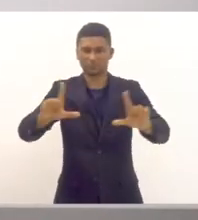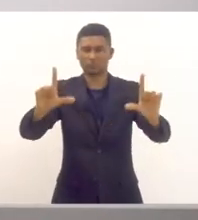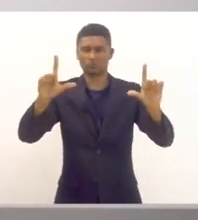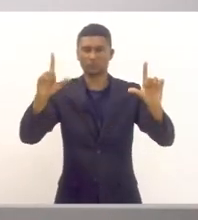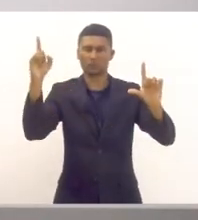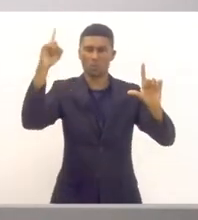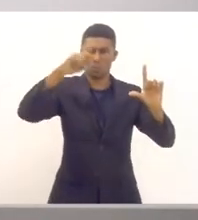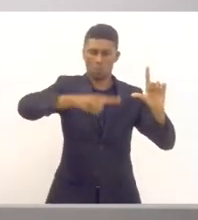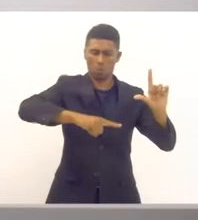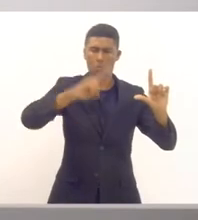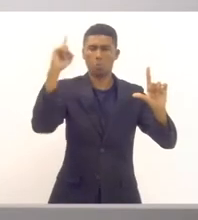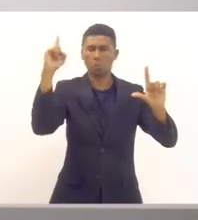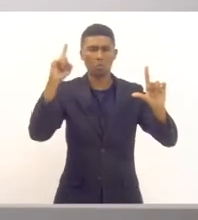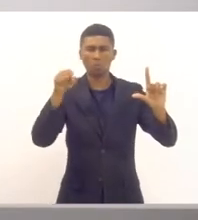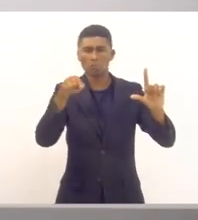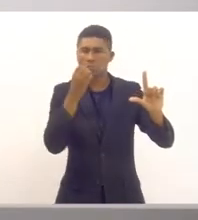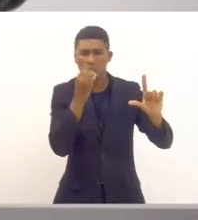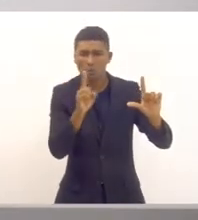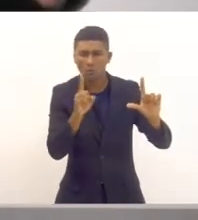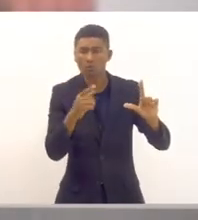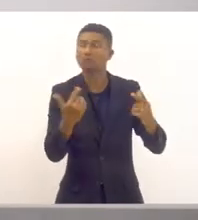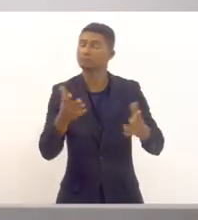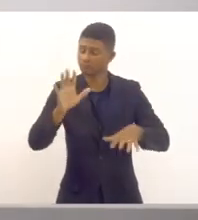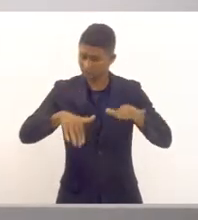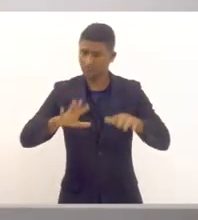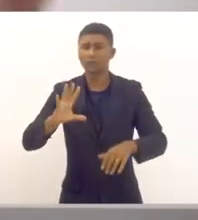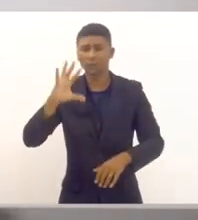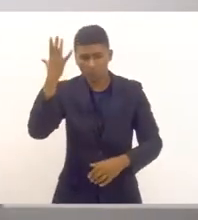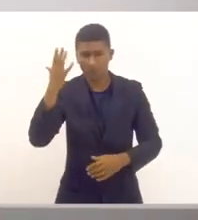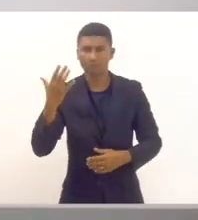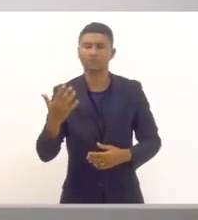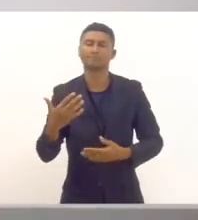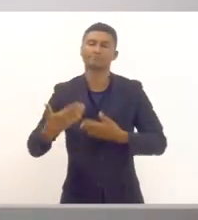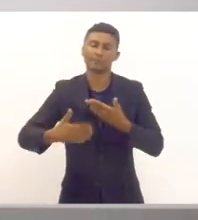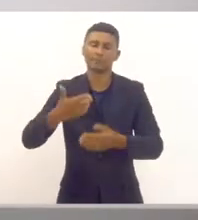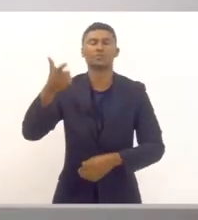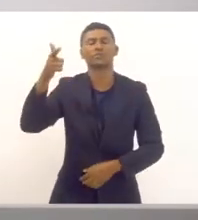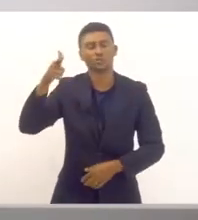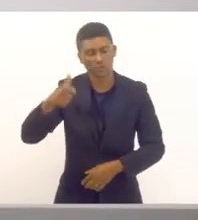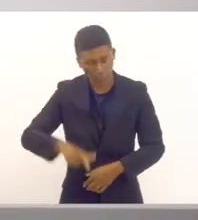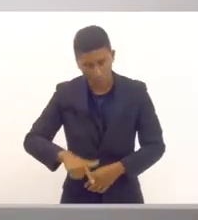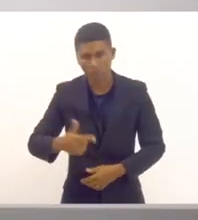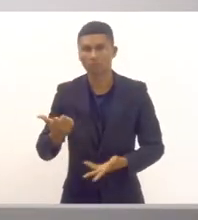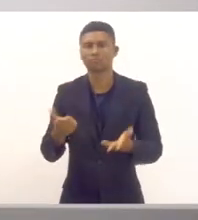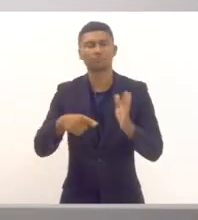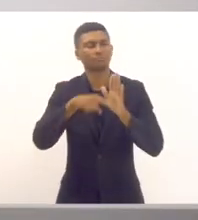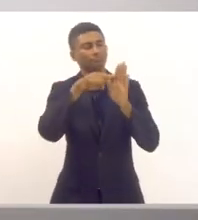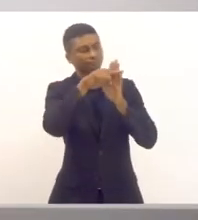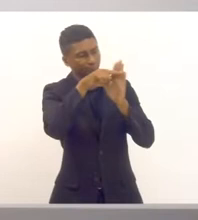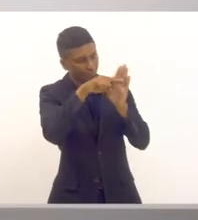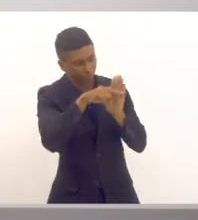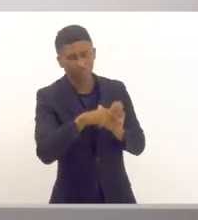que pode acontecer, e você tem que fazer uma nova vistoria. Então, o custo é